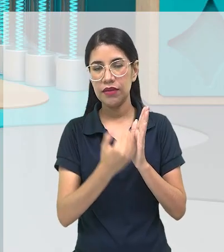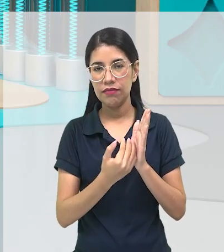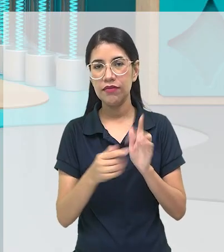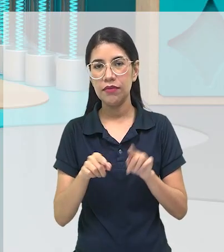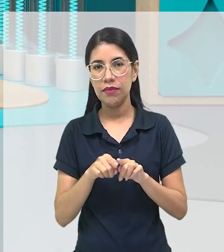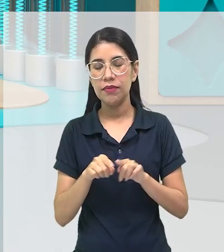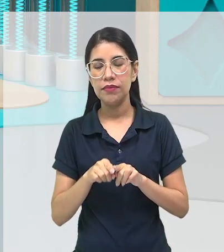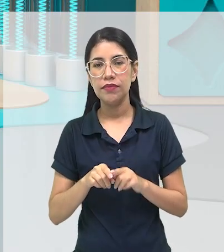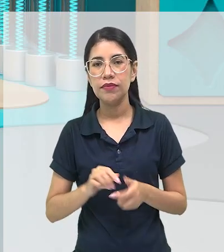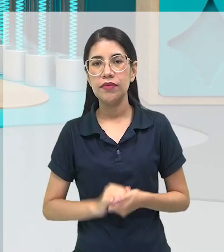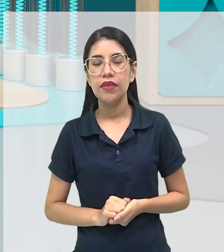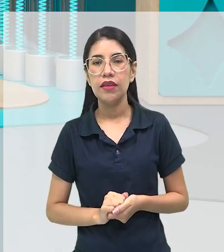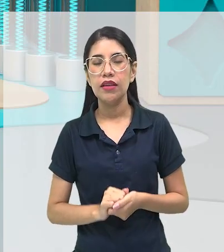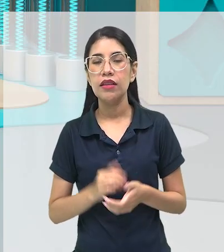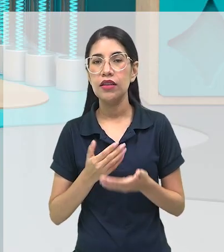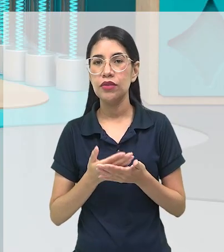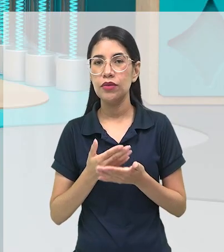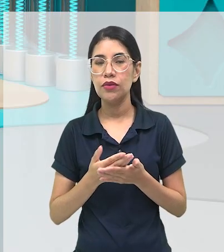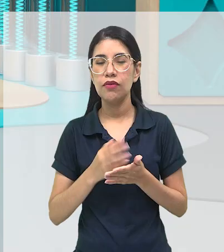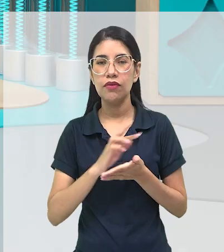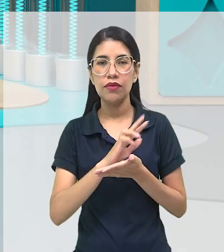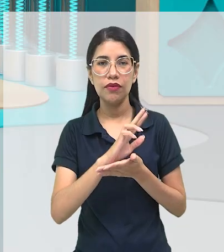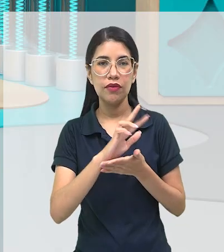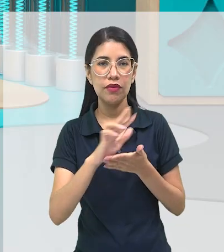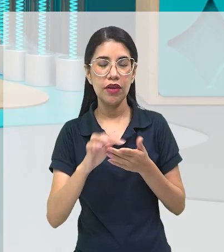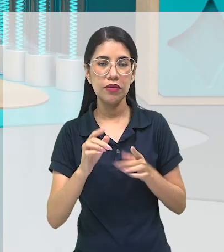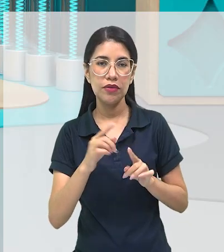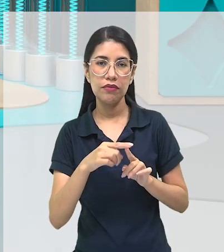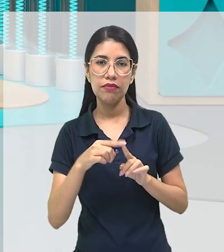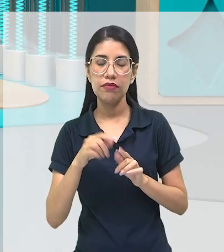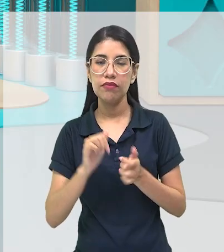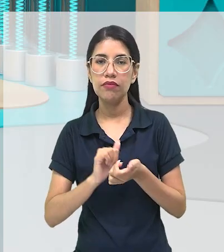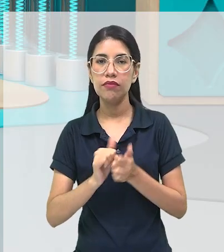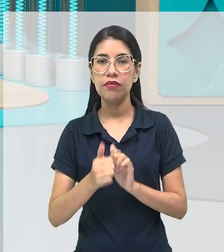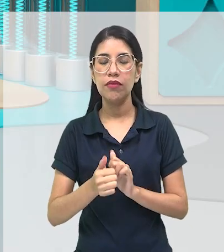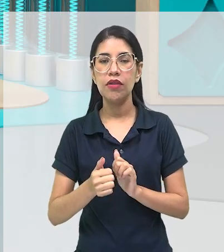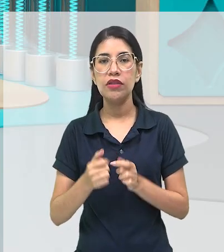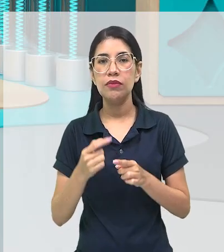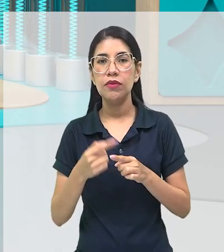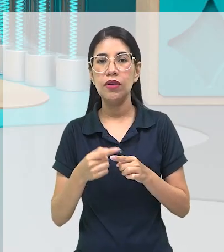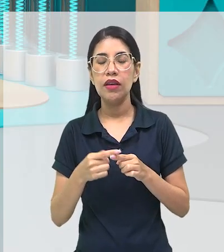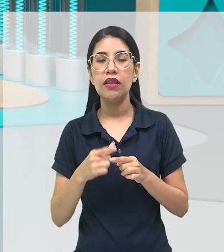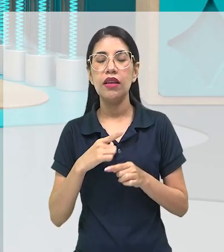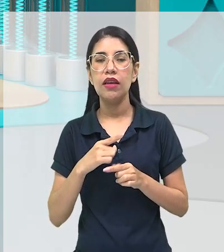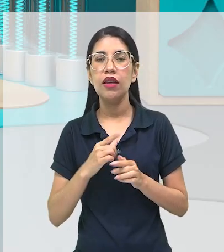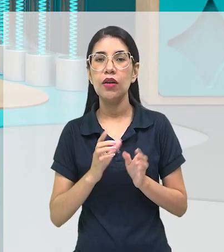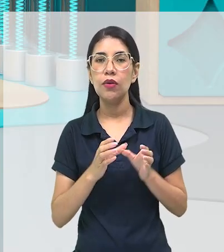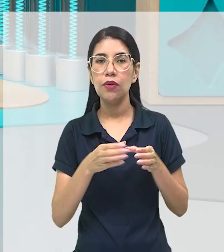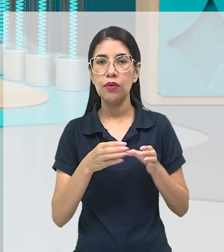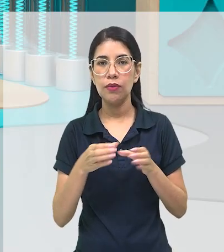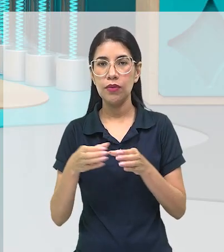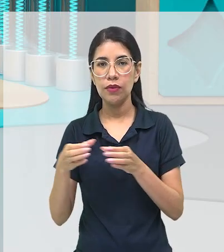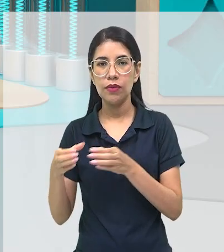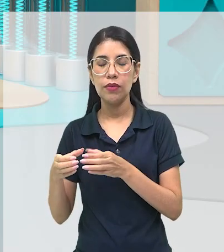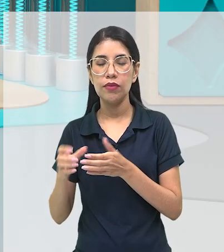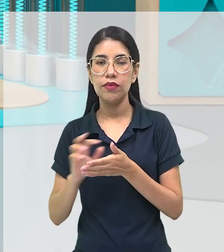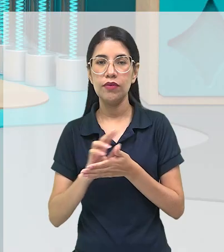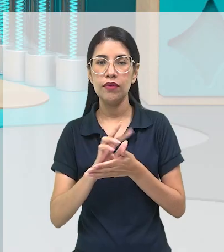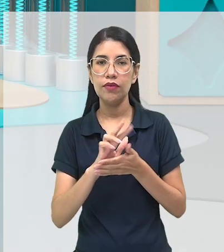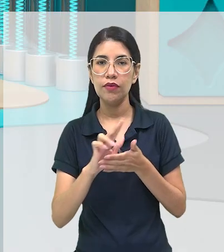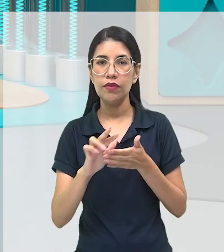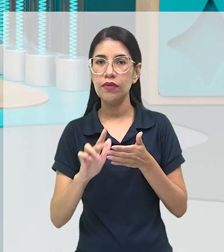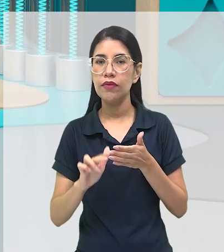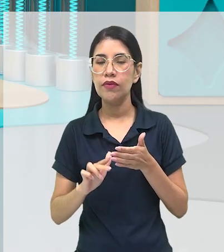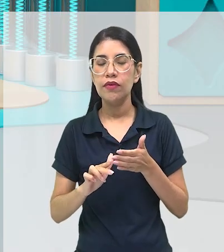conhecemos ao longo das aulas diversas modalidades esportivas, isso porque eles são classificados, olha só, em